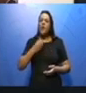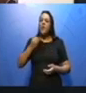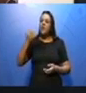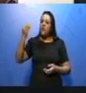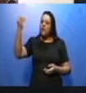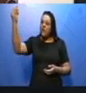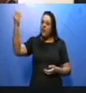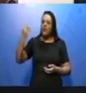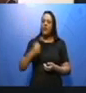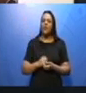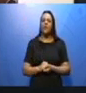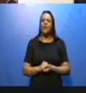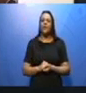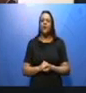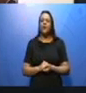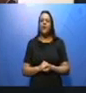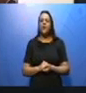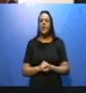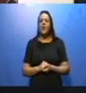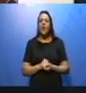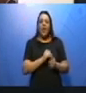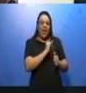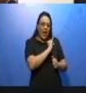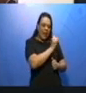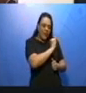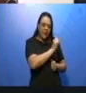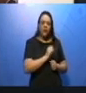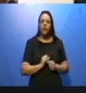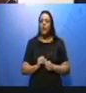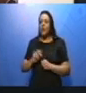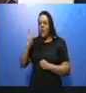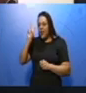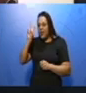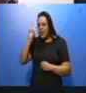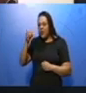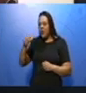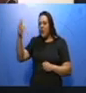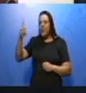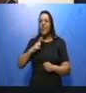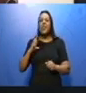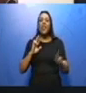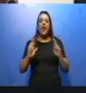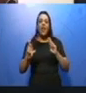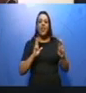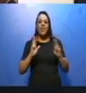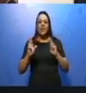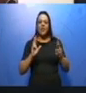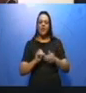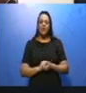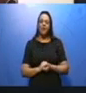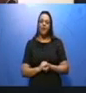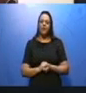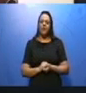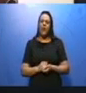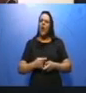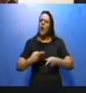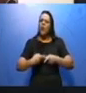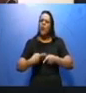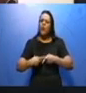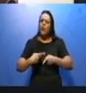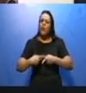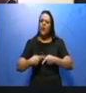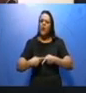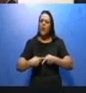relação também, a gente gosta da aventura. E aí, por que a gente gosta de viajar? Porque isso também nos tira